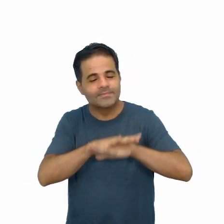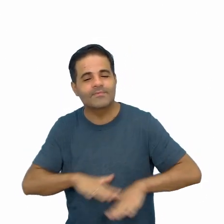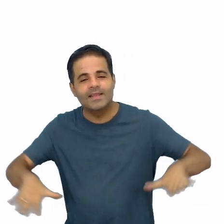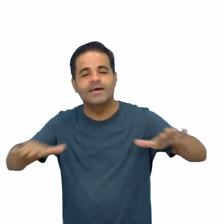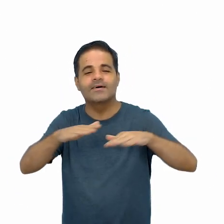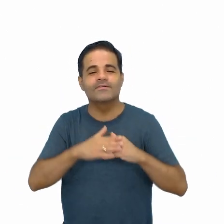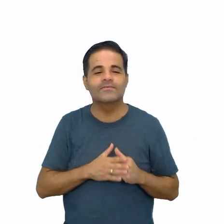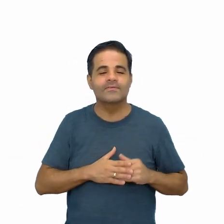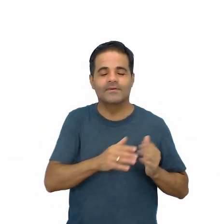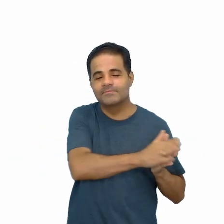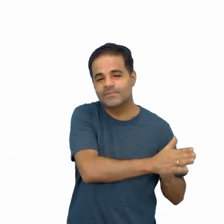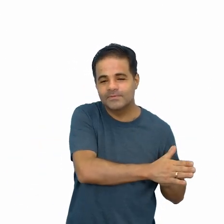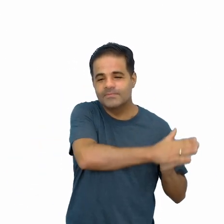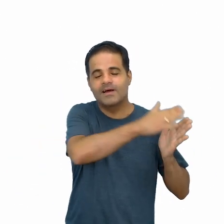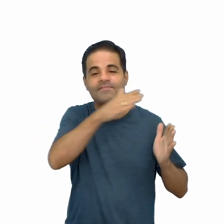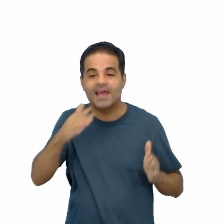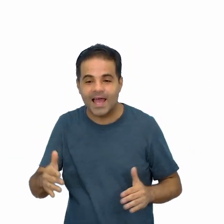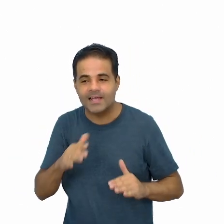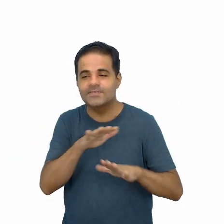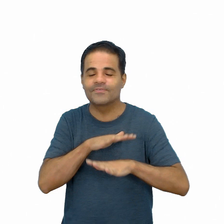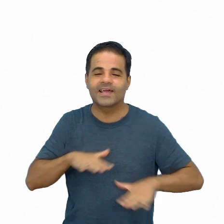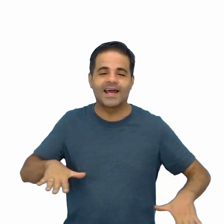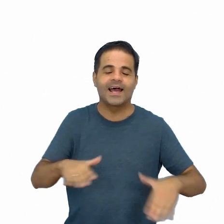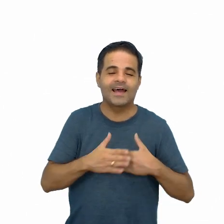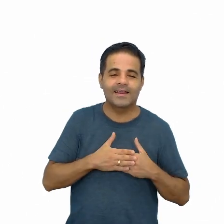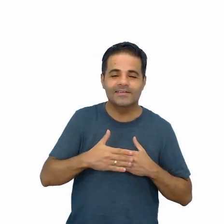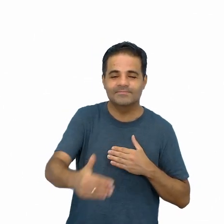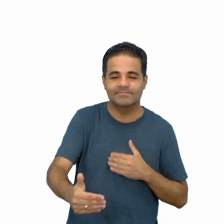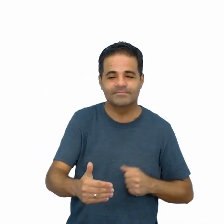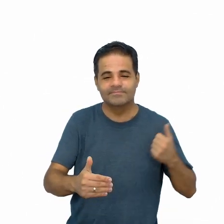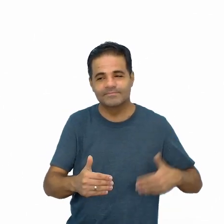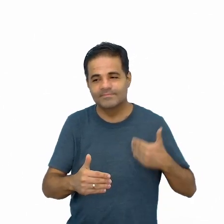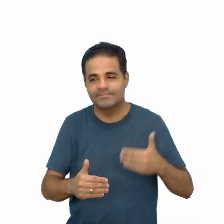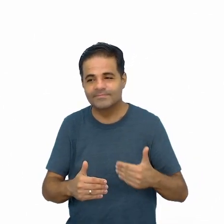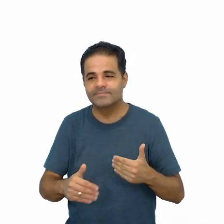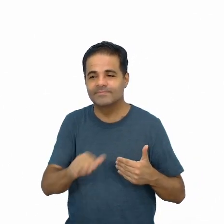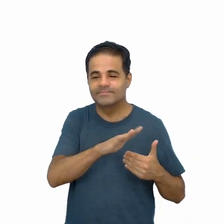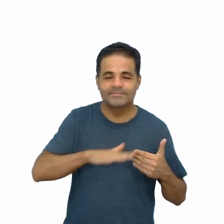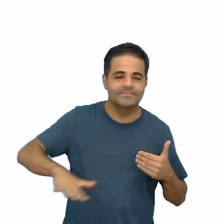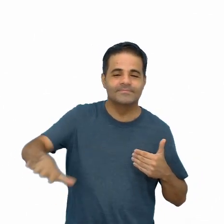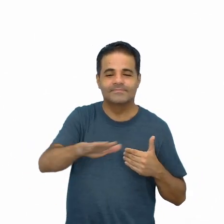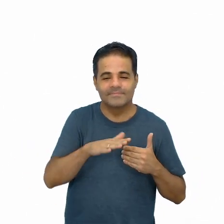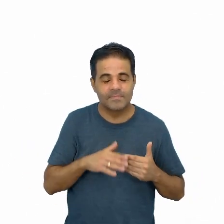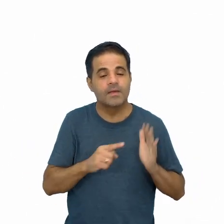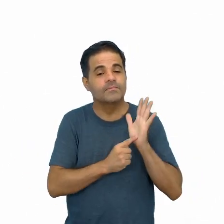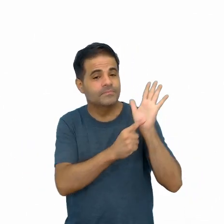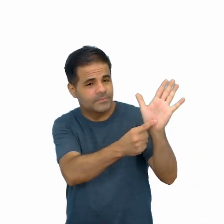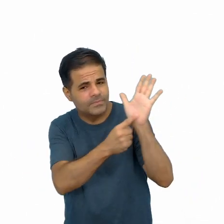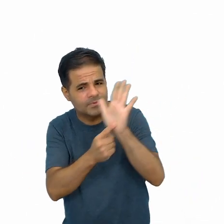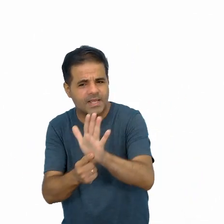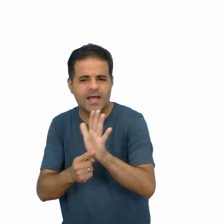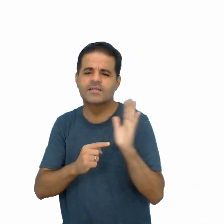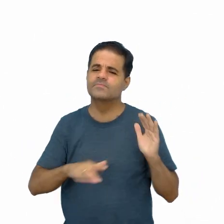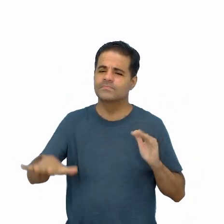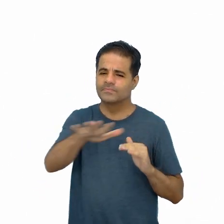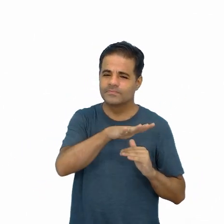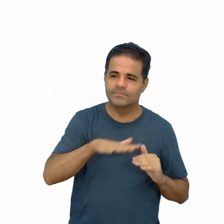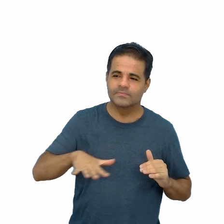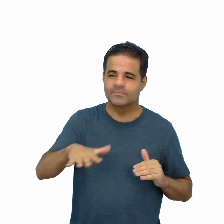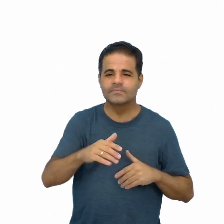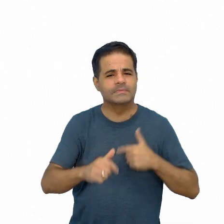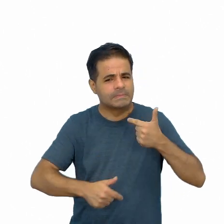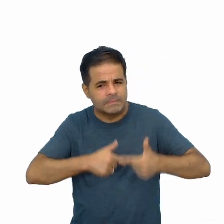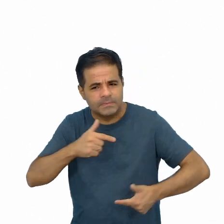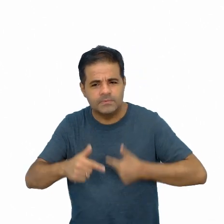e também com o foco da interdisciplinaridade, em nossas abordagens mais abrangentes, assim, a gente pode